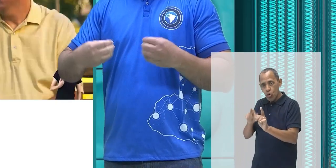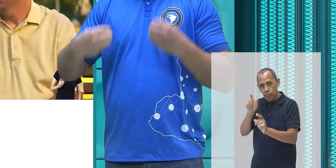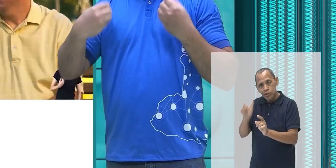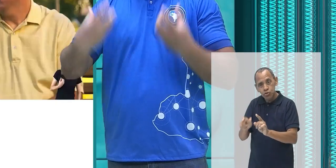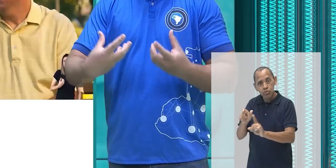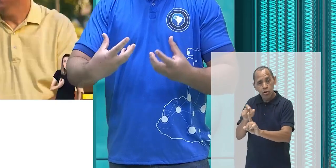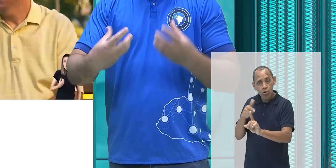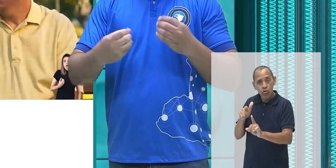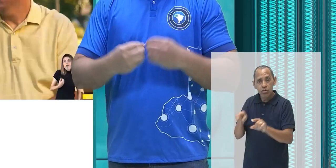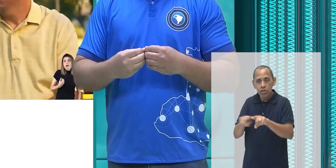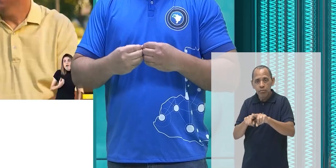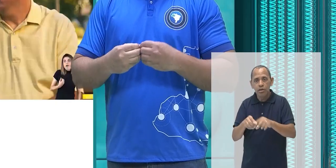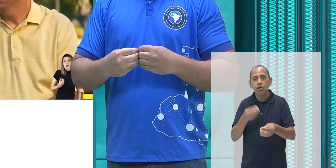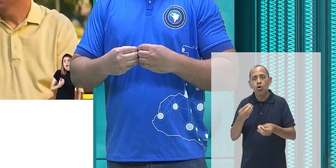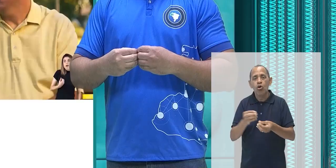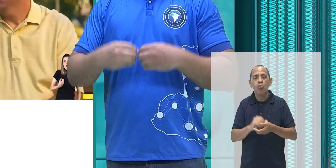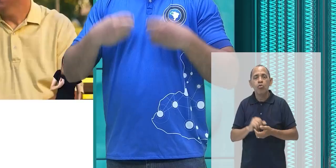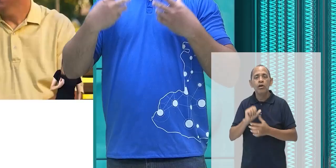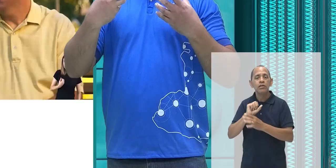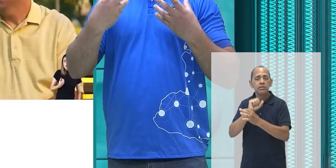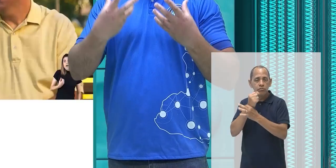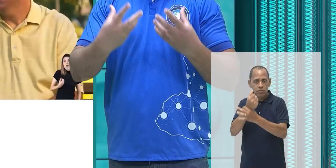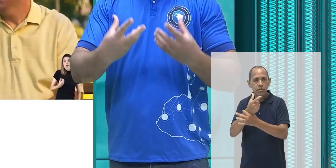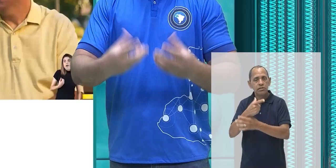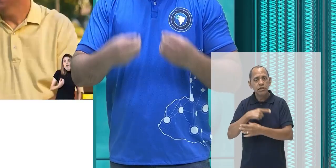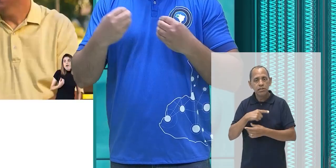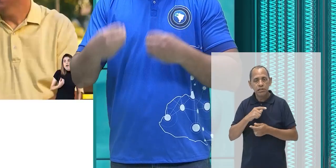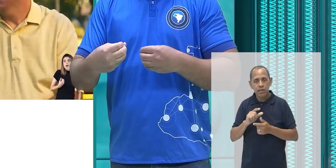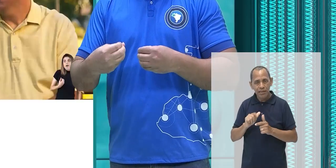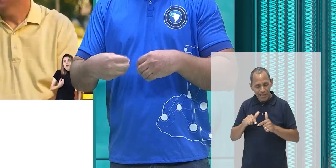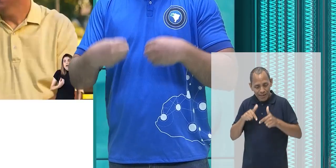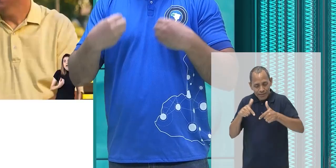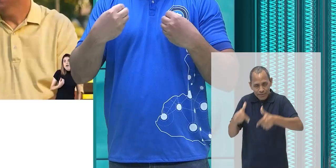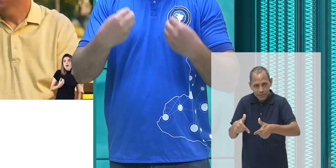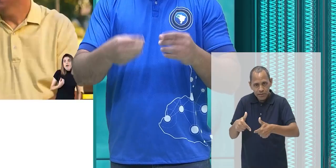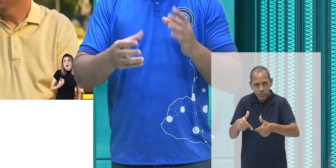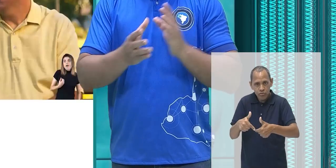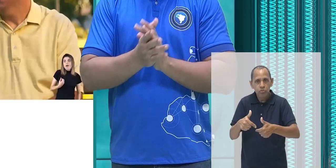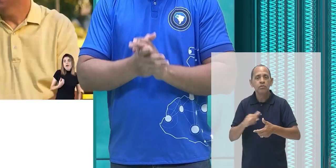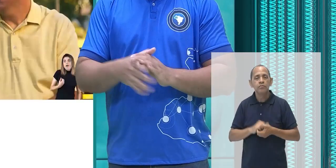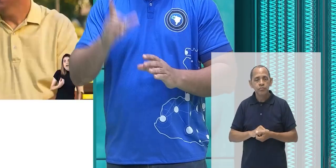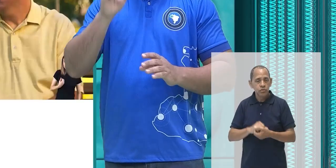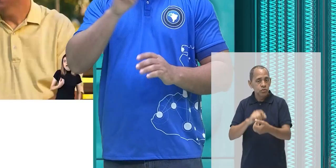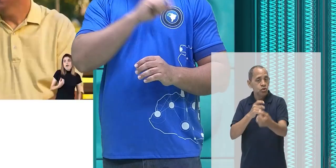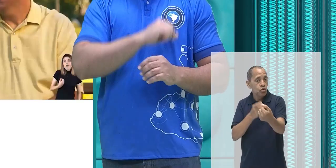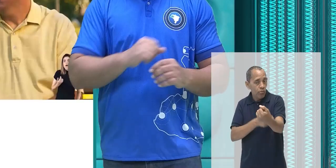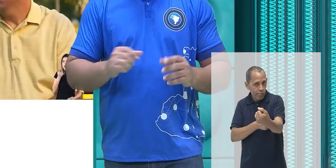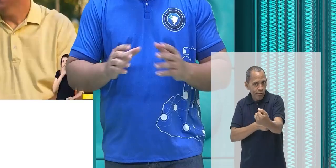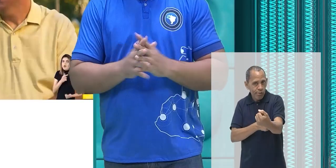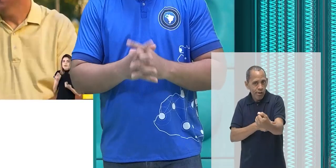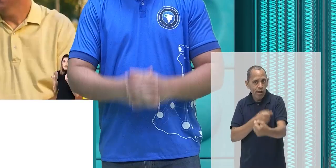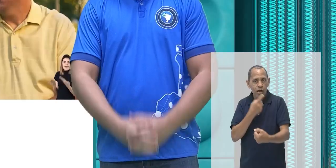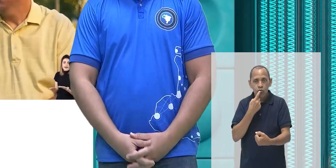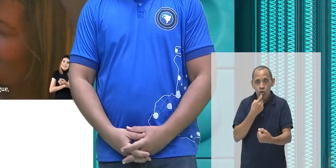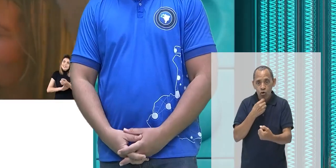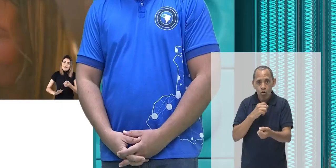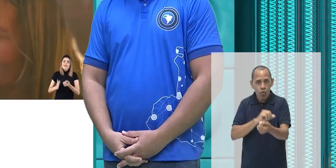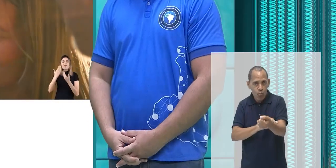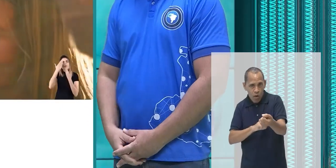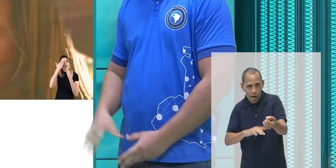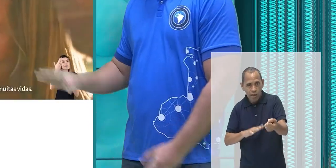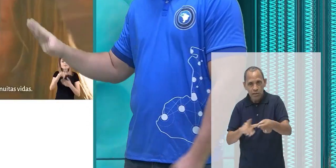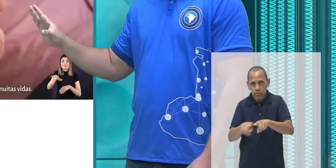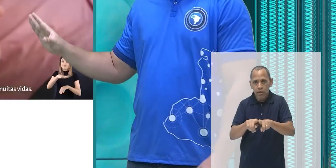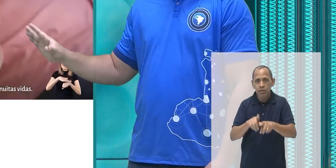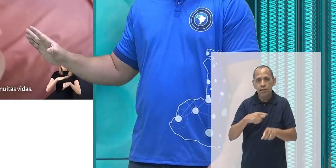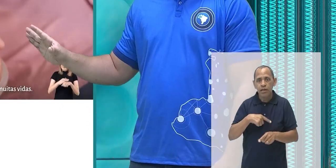isso reforça a ideia de que doar sangue salva vidas, que é preciso doar sangue. E nós temos mais letras